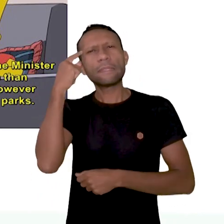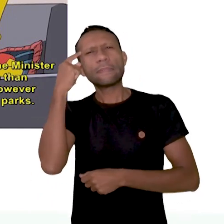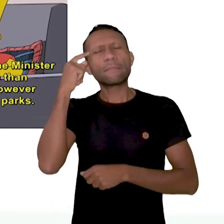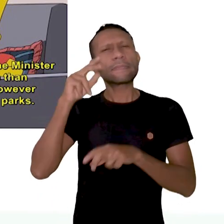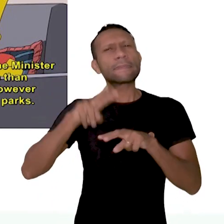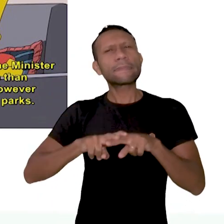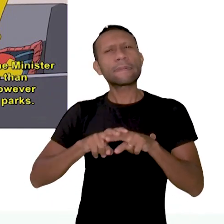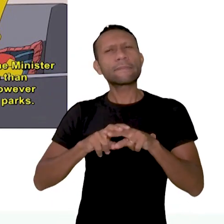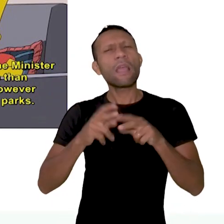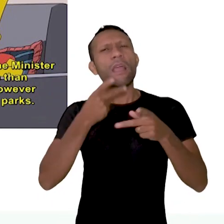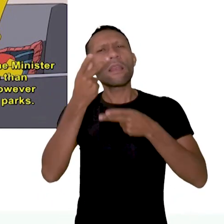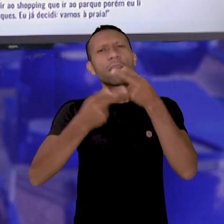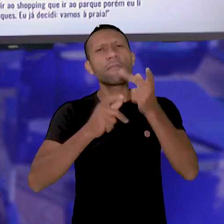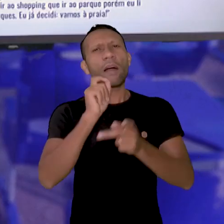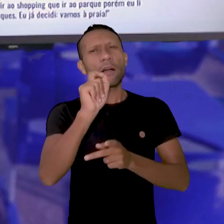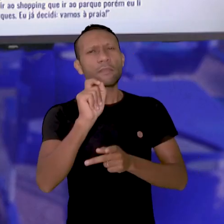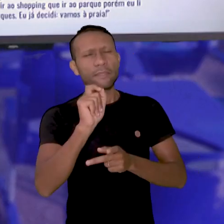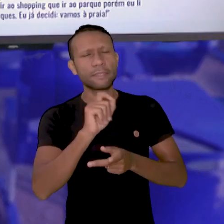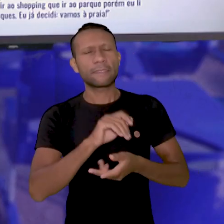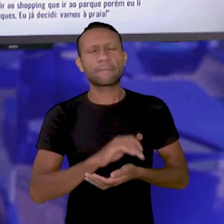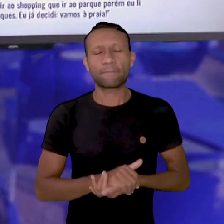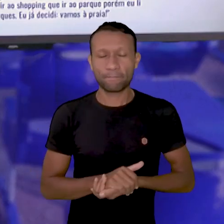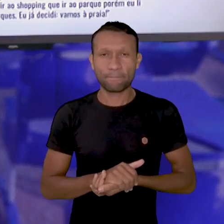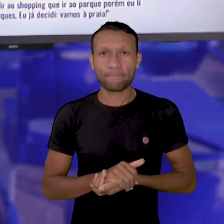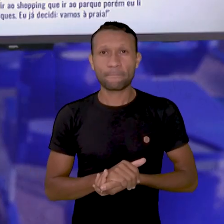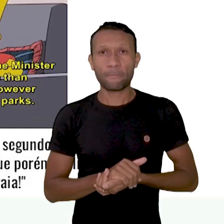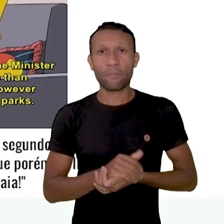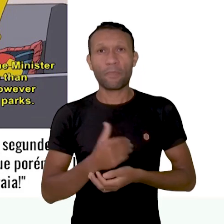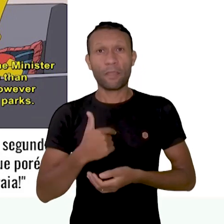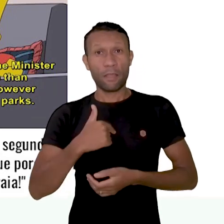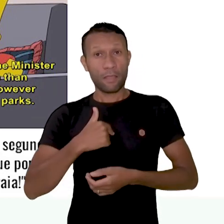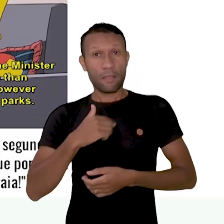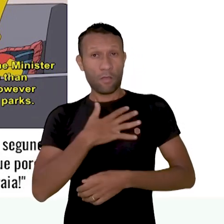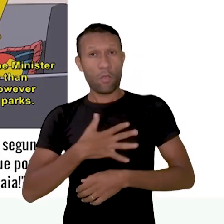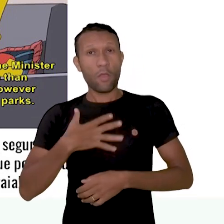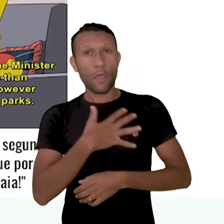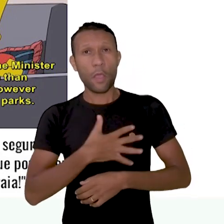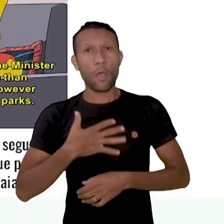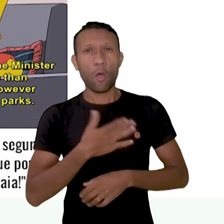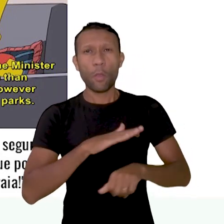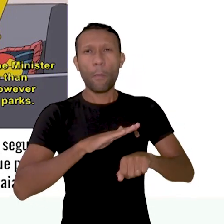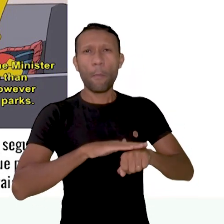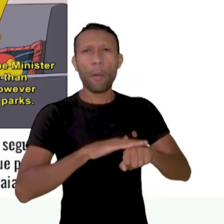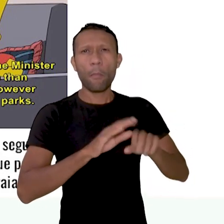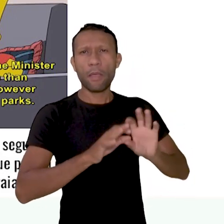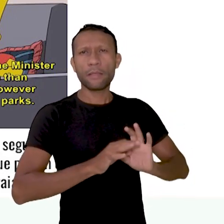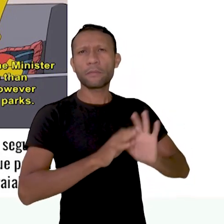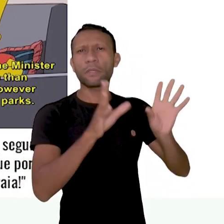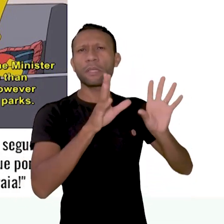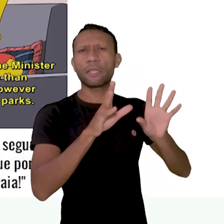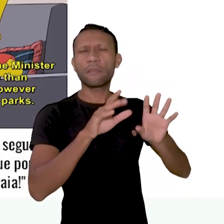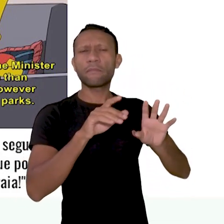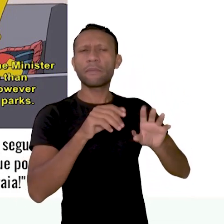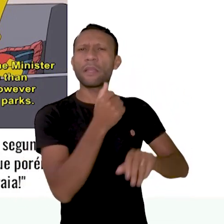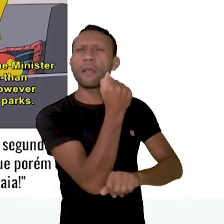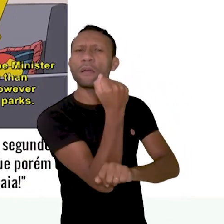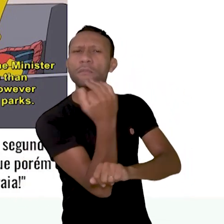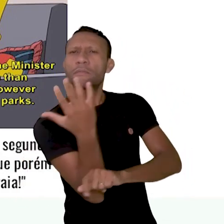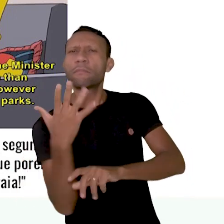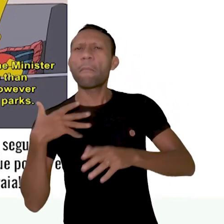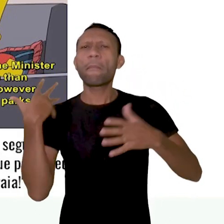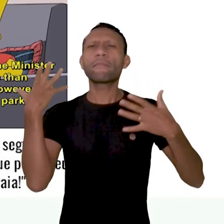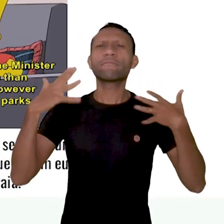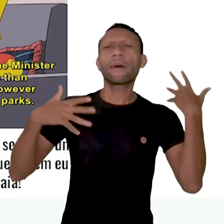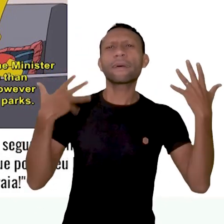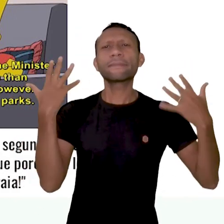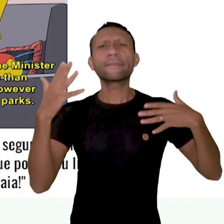e ele diz o seguinte, a fala de Homer é a seguinte: eu gosto de passar meu tempo livre no parque. Mesmo